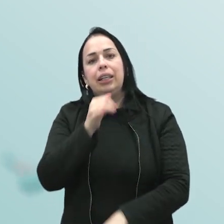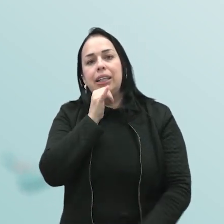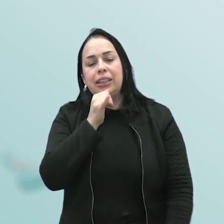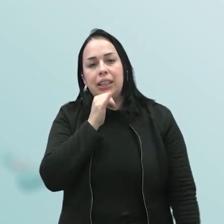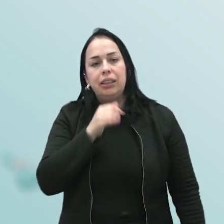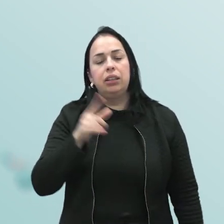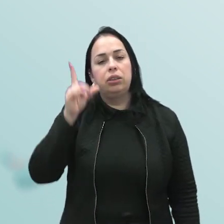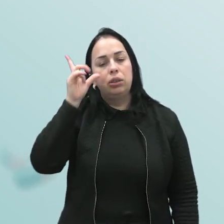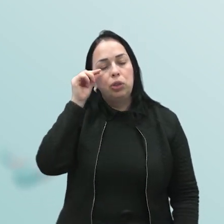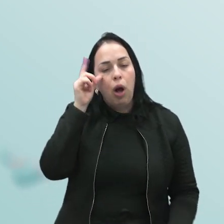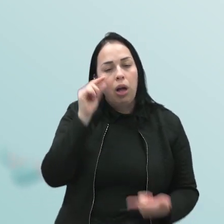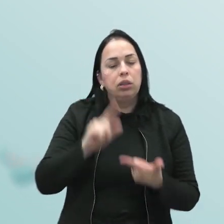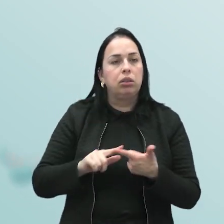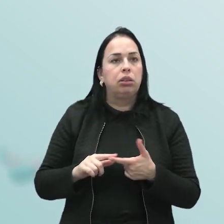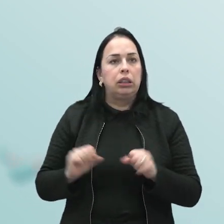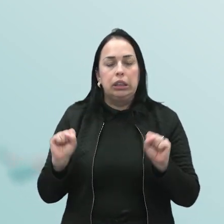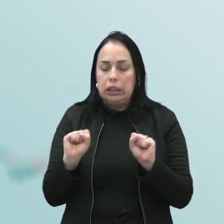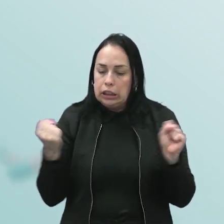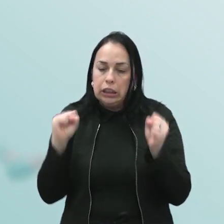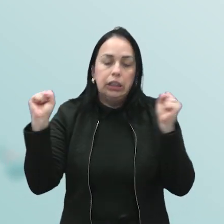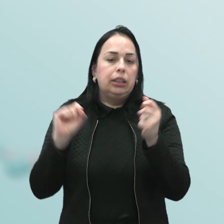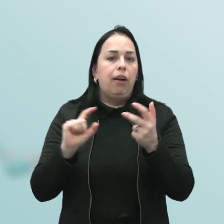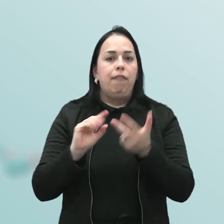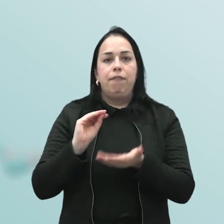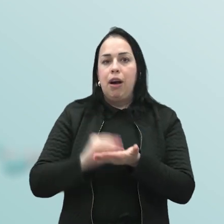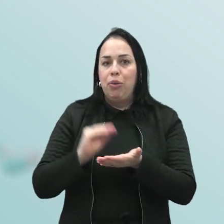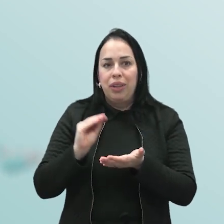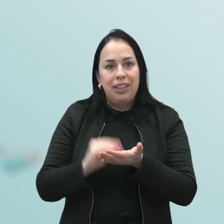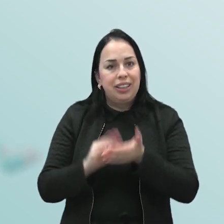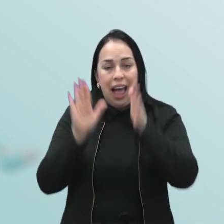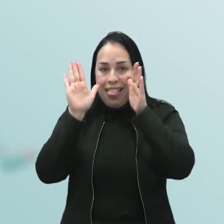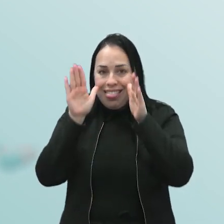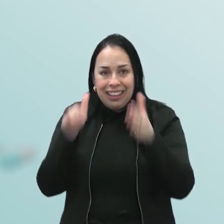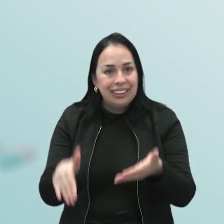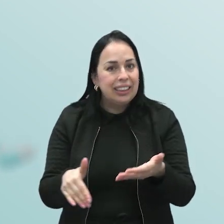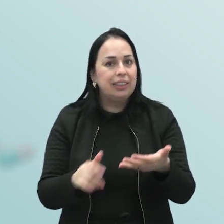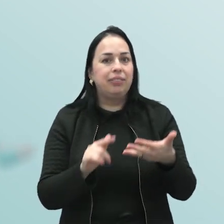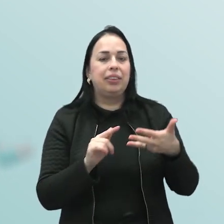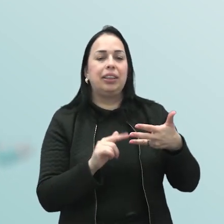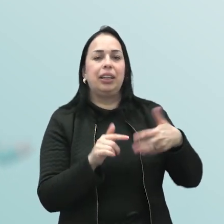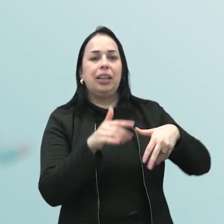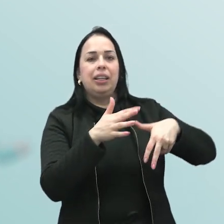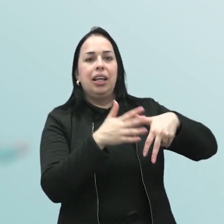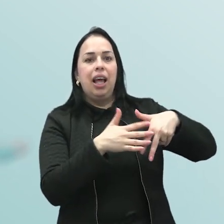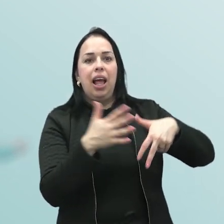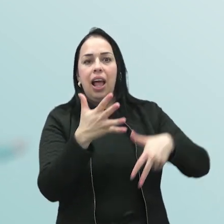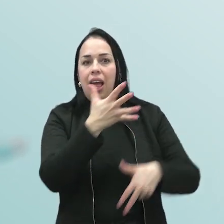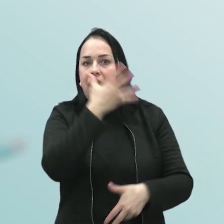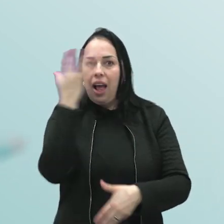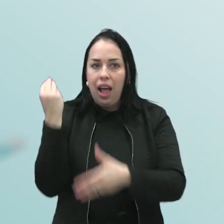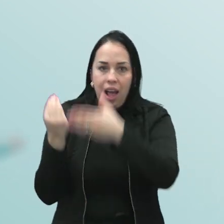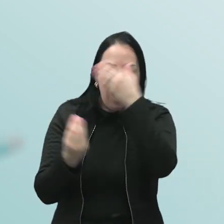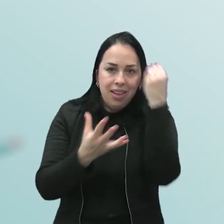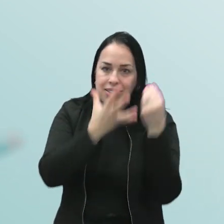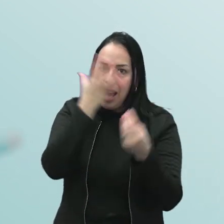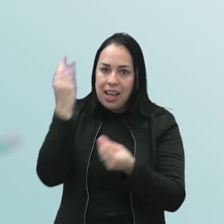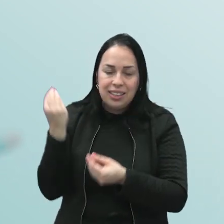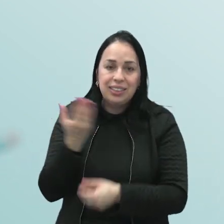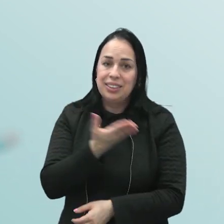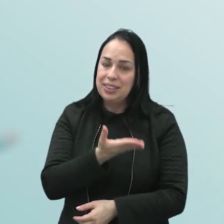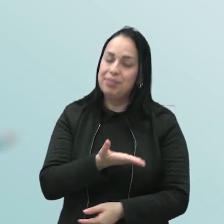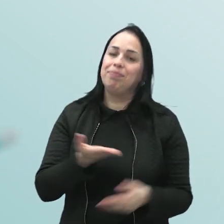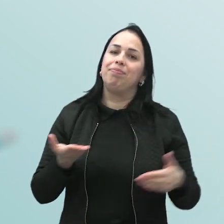sonolência, irritabilidade, déficit de atenção, a pessoa ela esquece das coisas muito